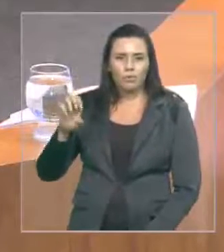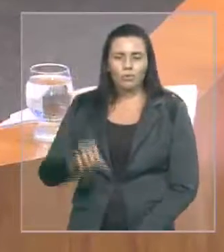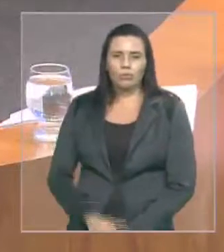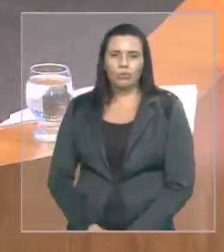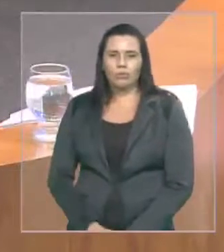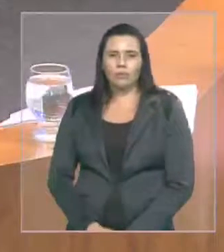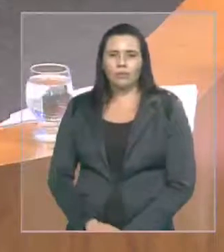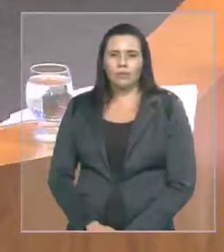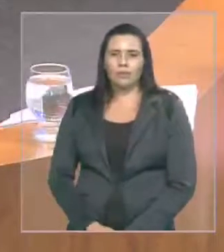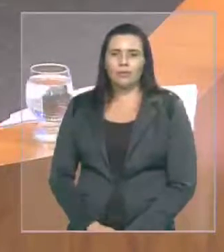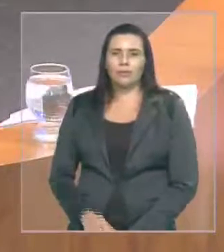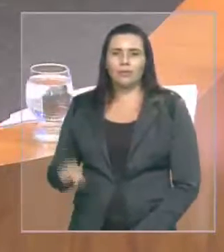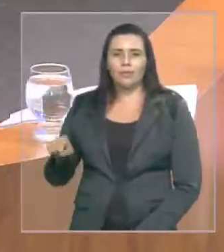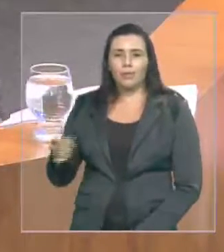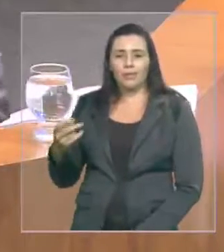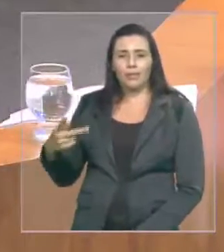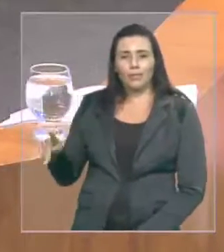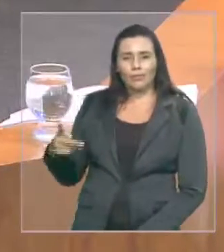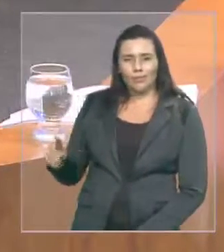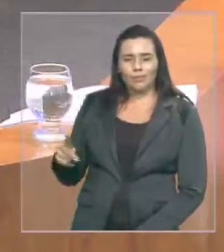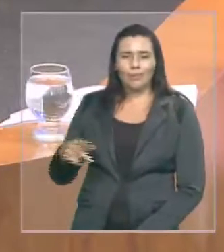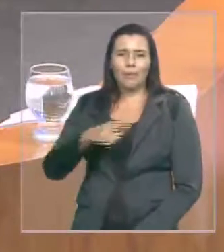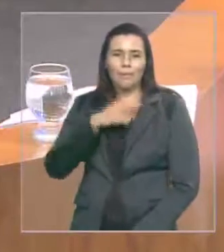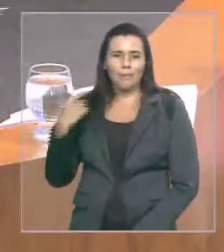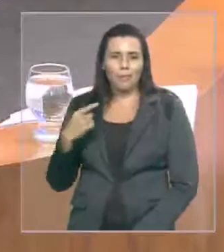bálsamo para as nossas vidas.